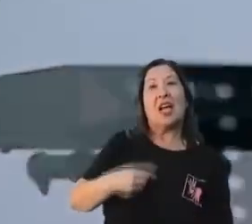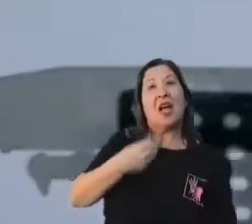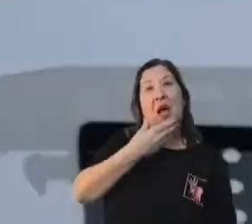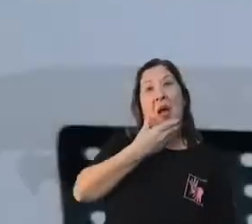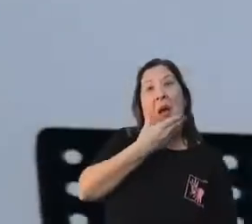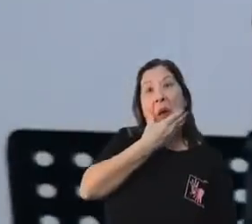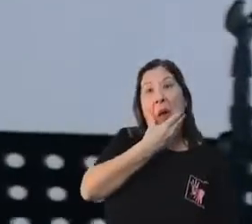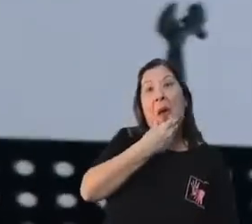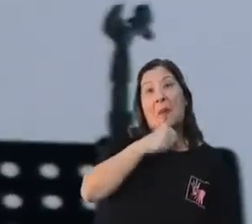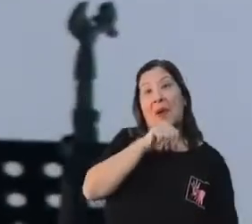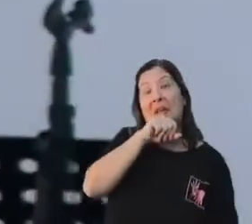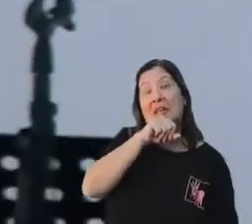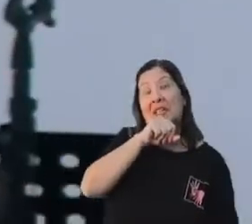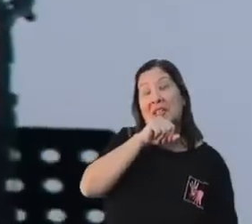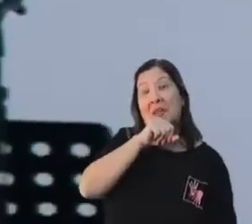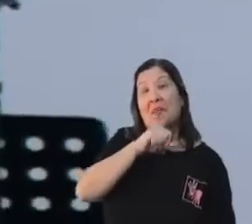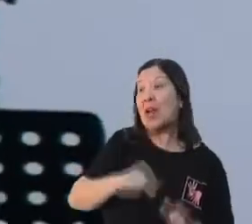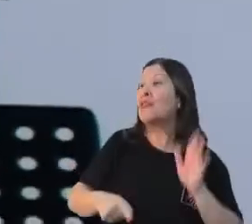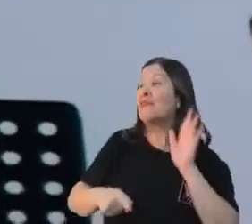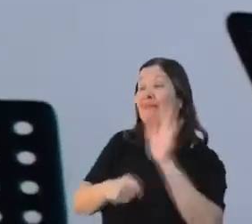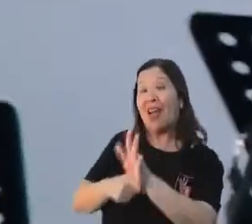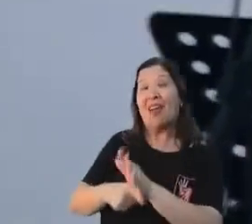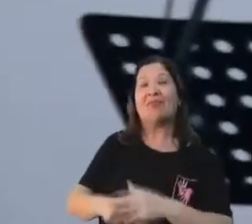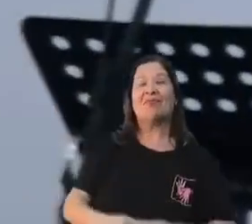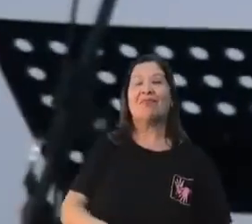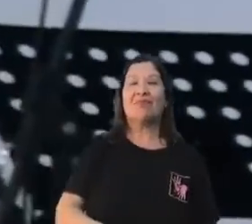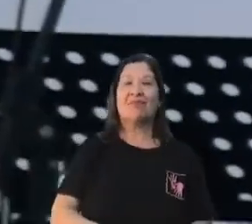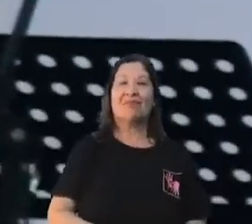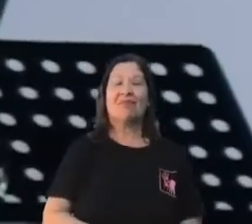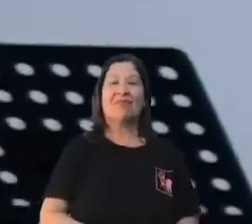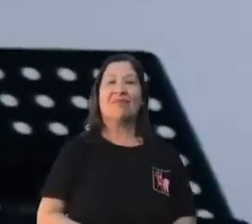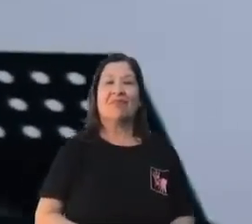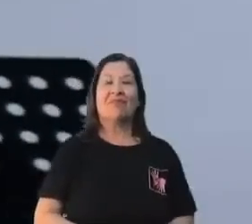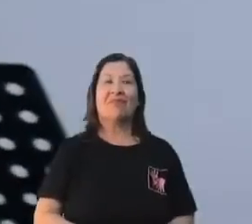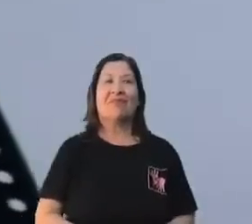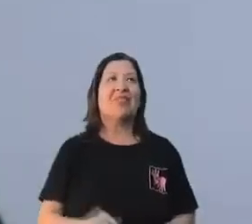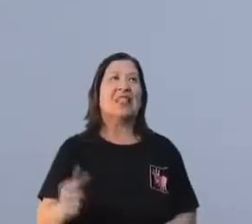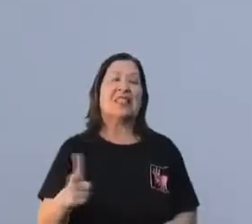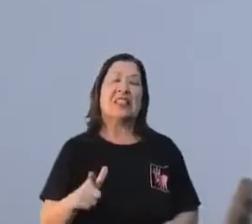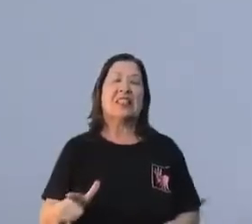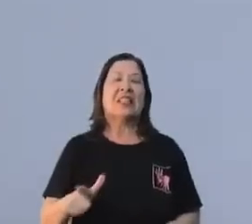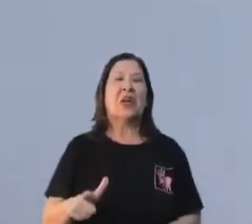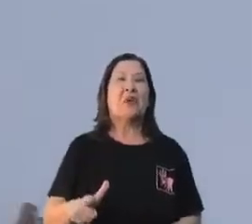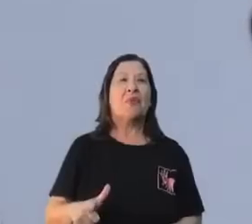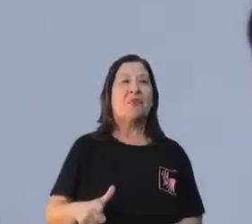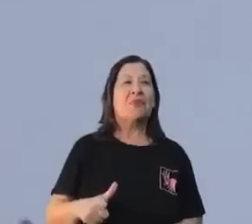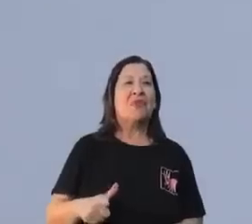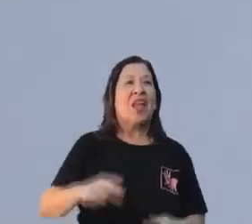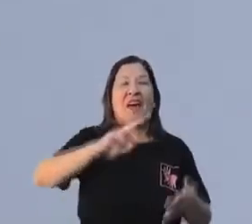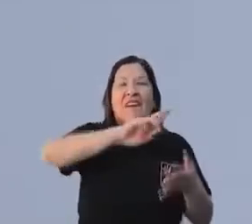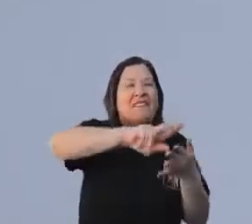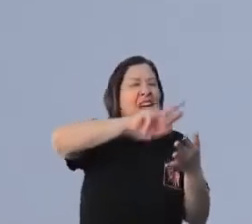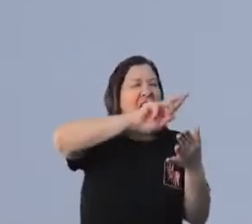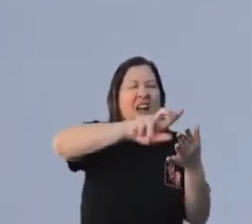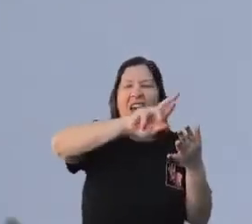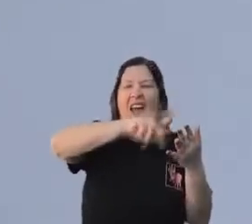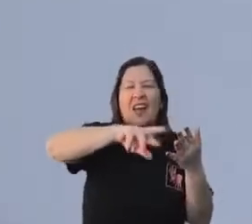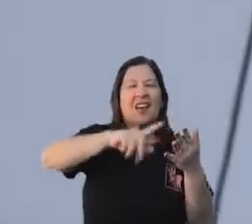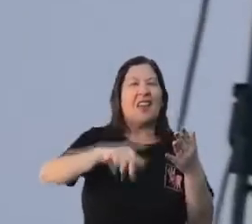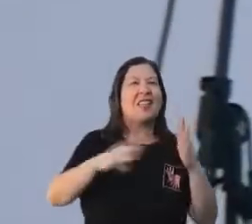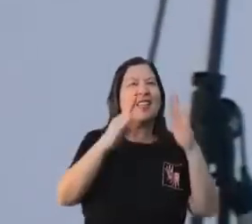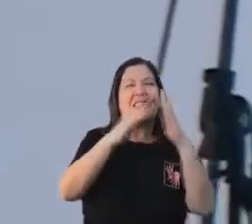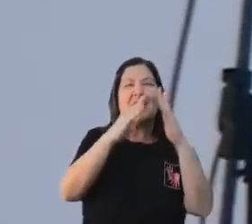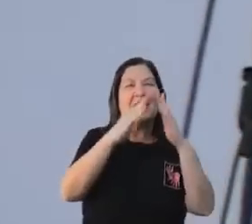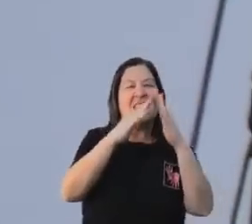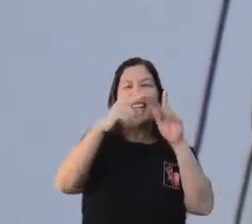nome dela. Aí está pregando outra igreja, conta a história da mulher do galo, levanta o engenheiro agrônomo e